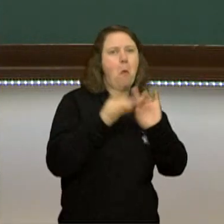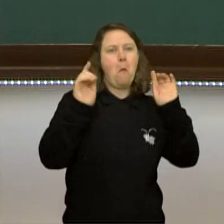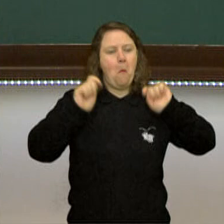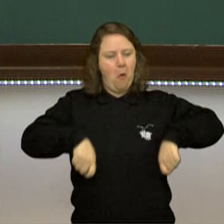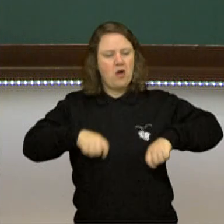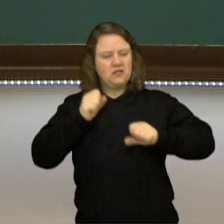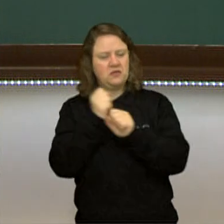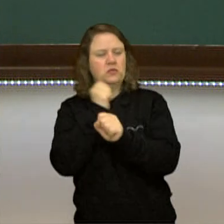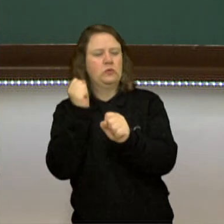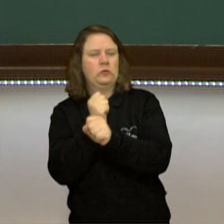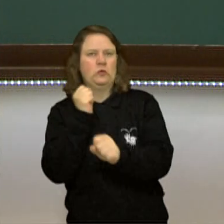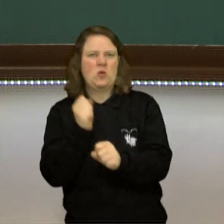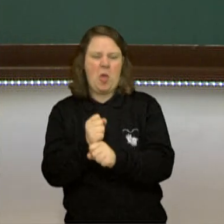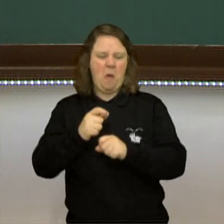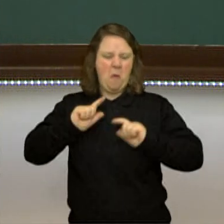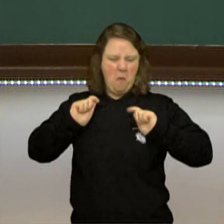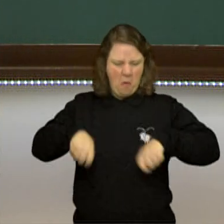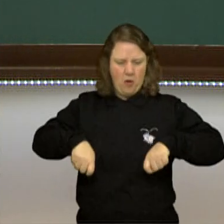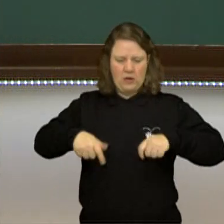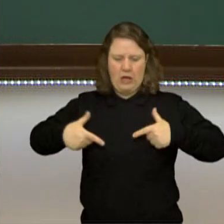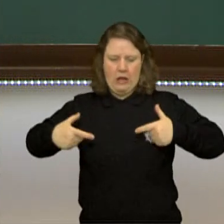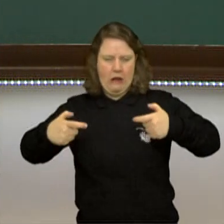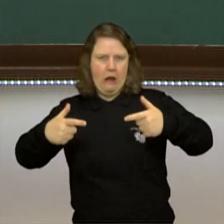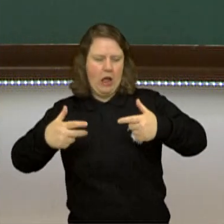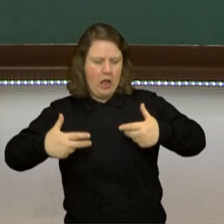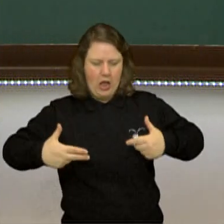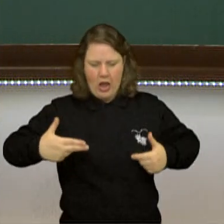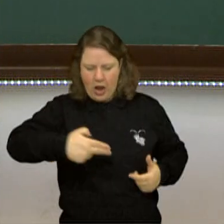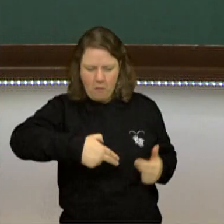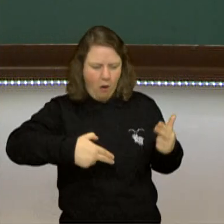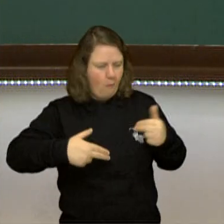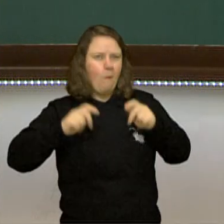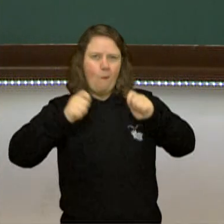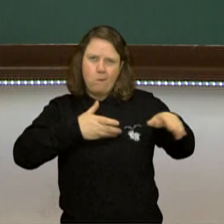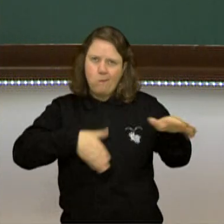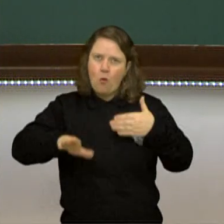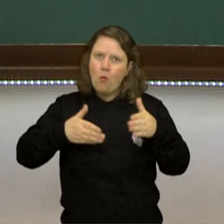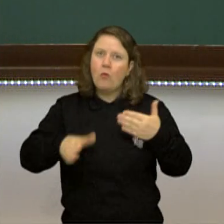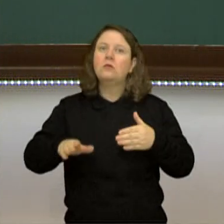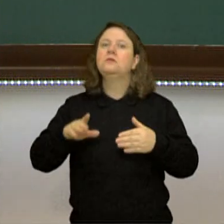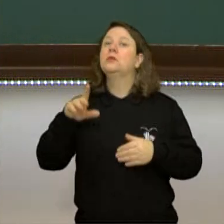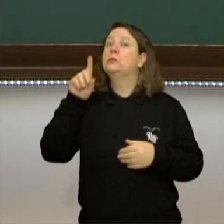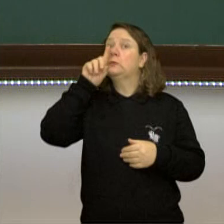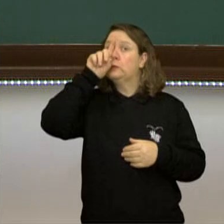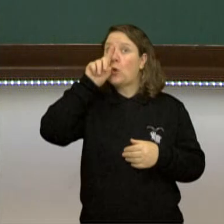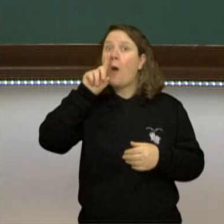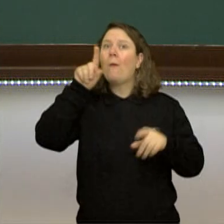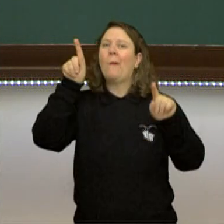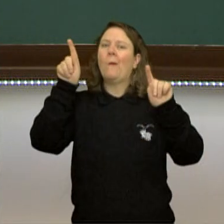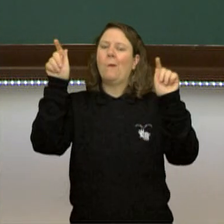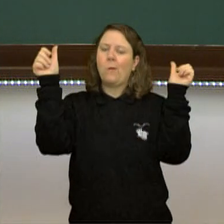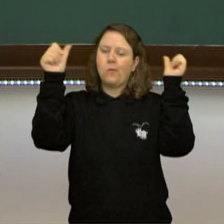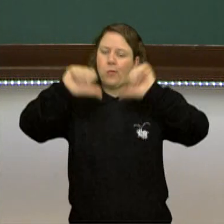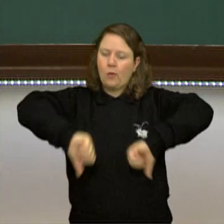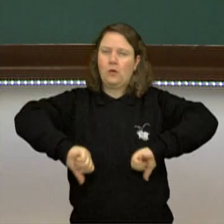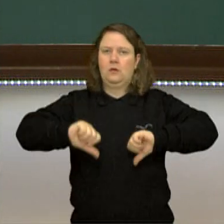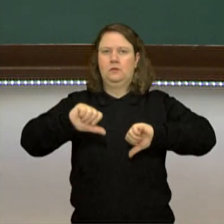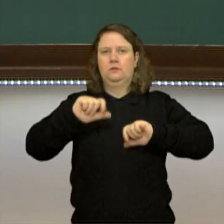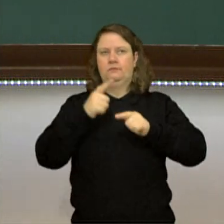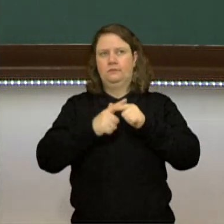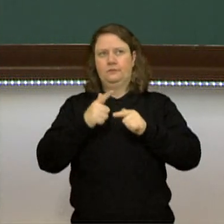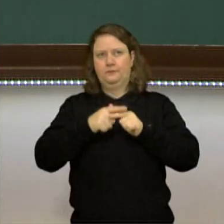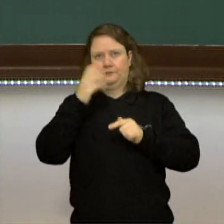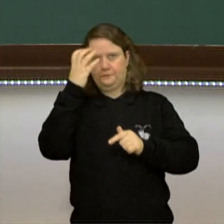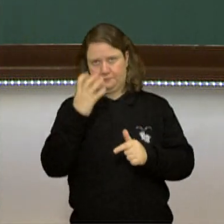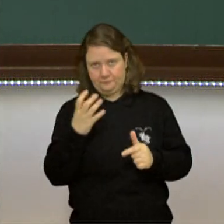ali, no ladinho, bem perto dos Estados Unidos. Essa foi uma das grandes crises que ocorreu no período do governo Khrushchev.